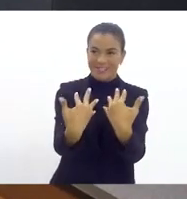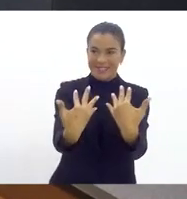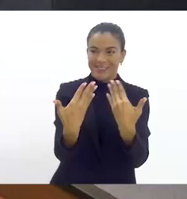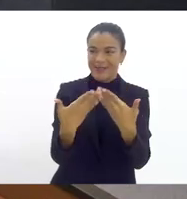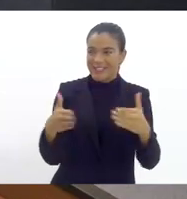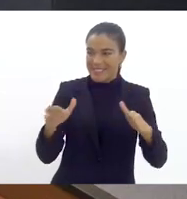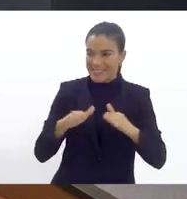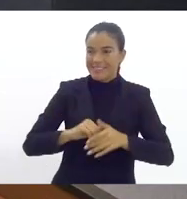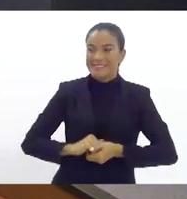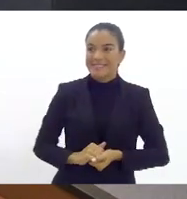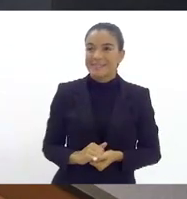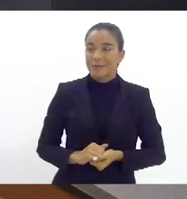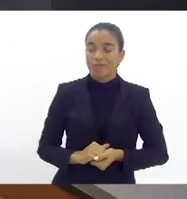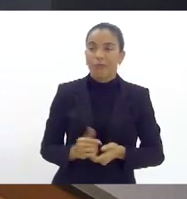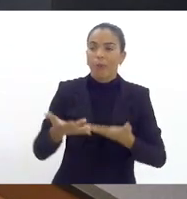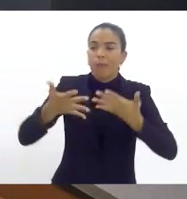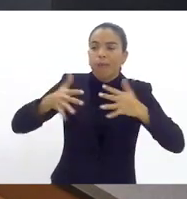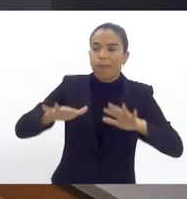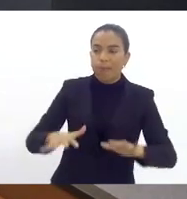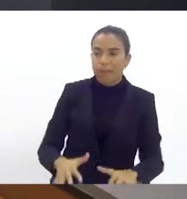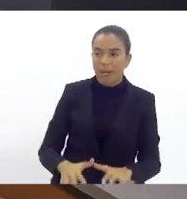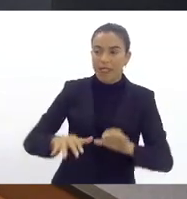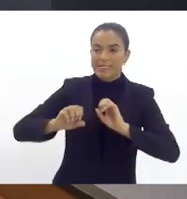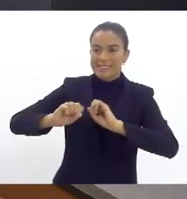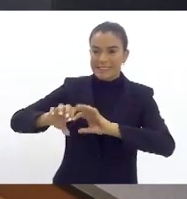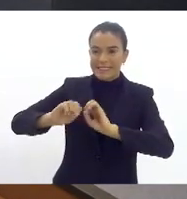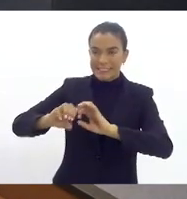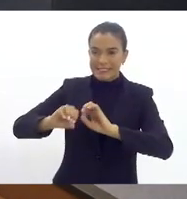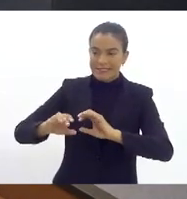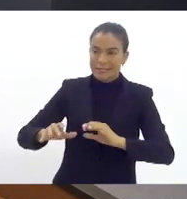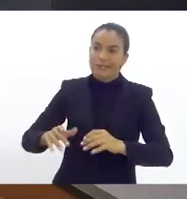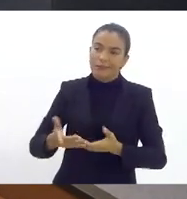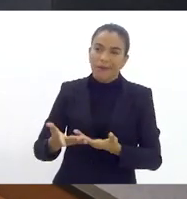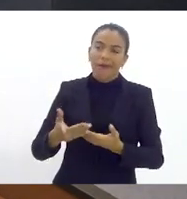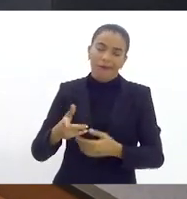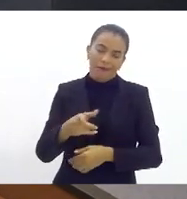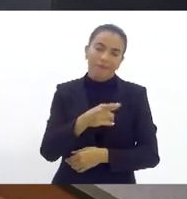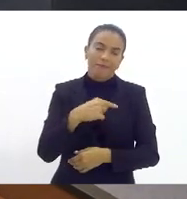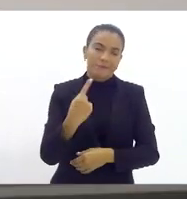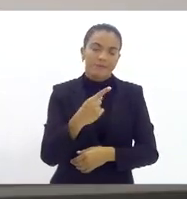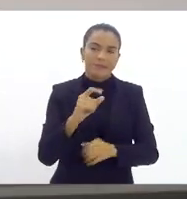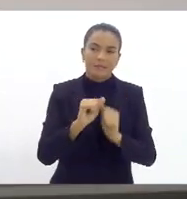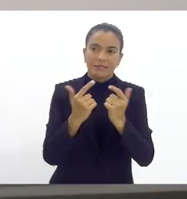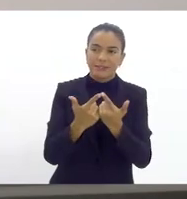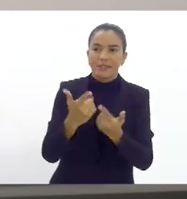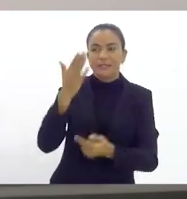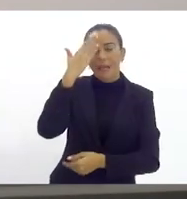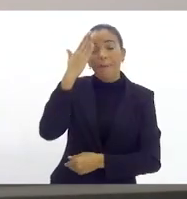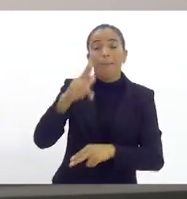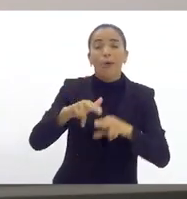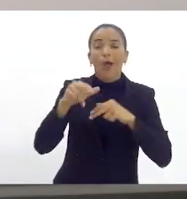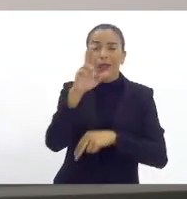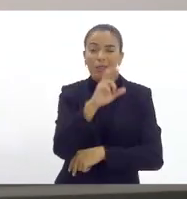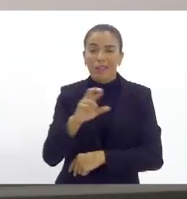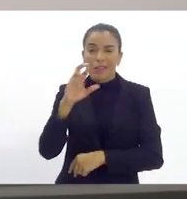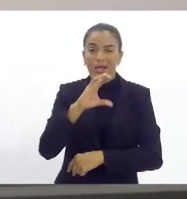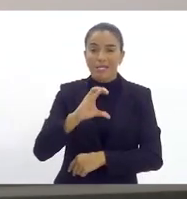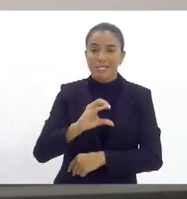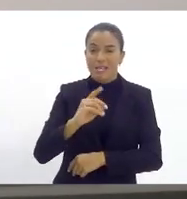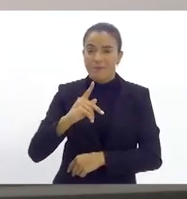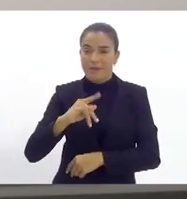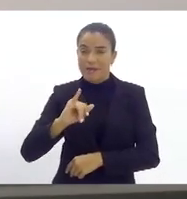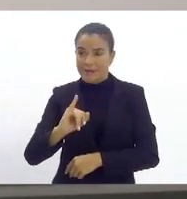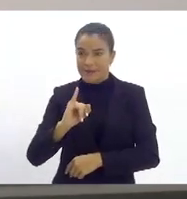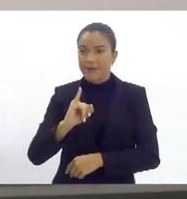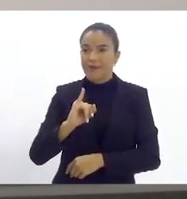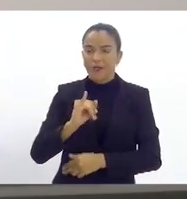é a precarização de ensino é de conhecimento da casa até por conta da CPI que aconteceu no início